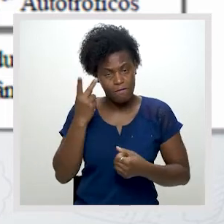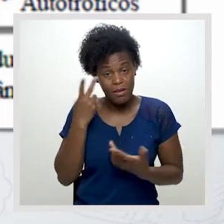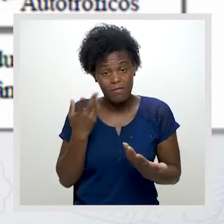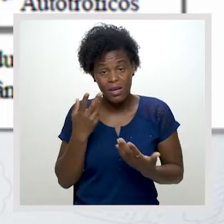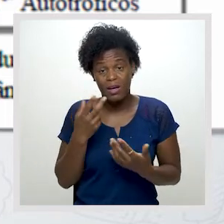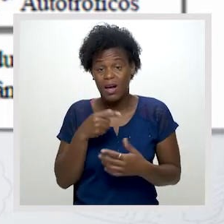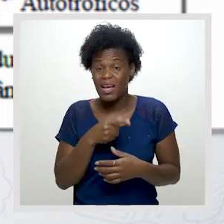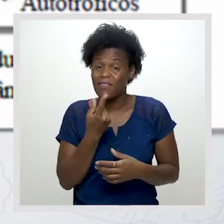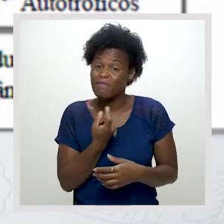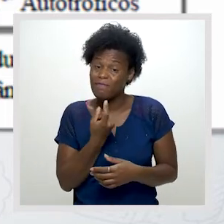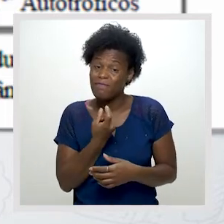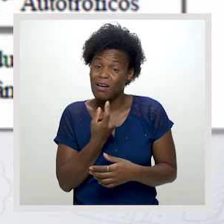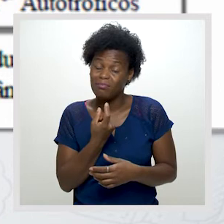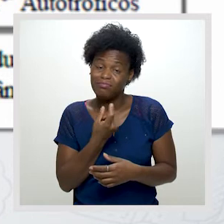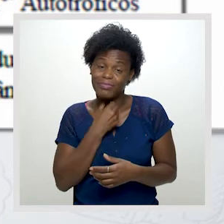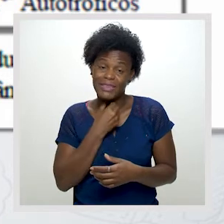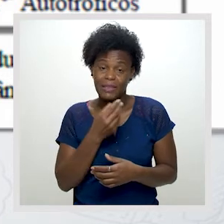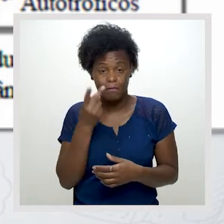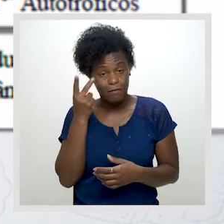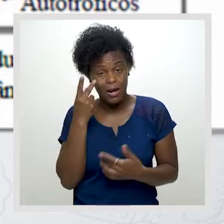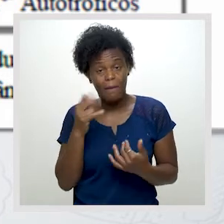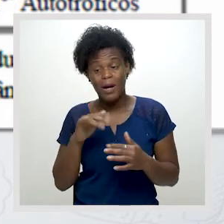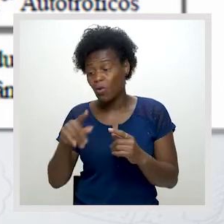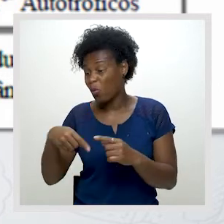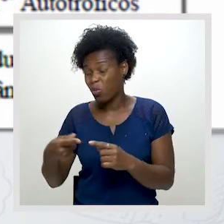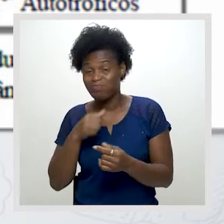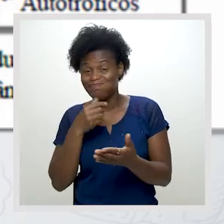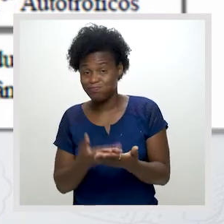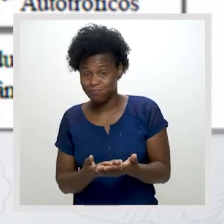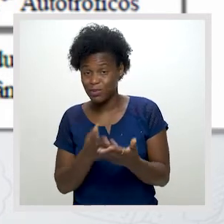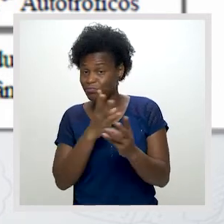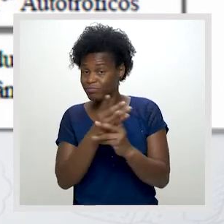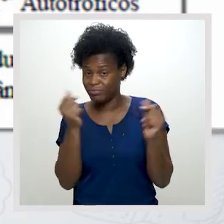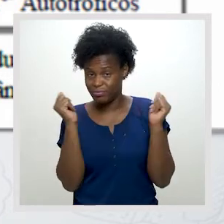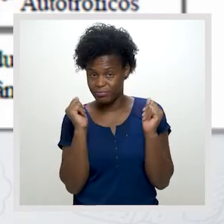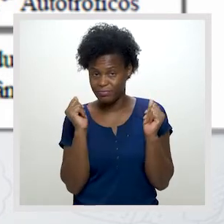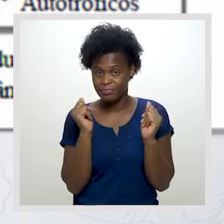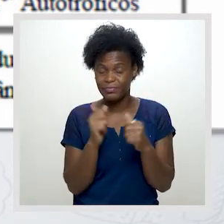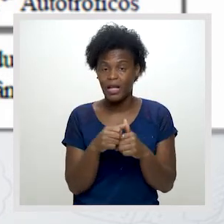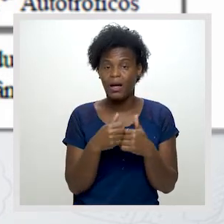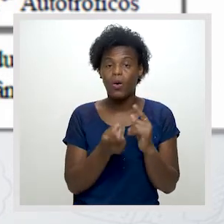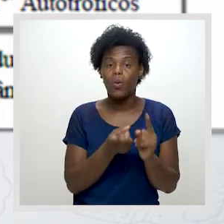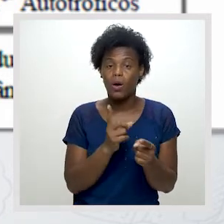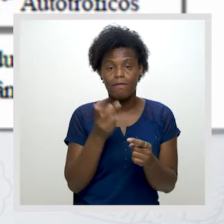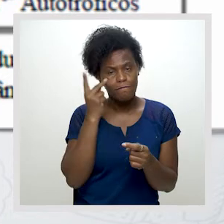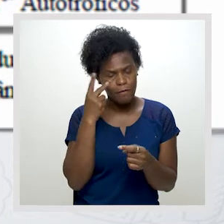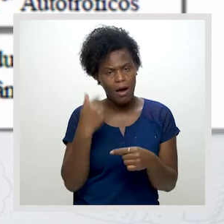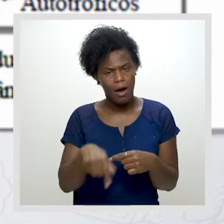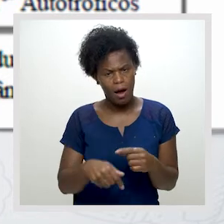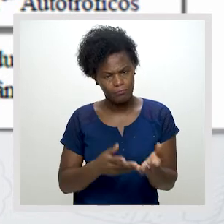a essa escassez, a essa crise, e outros não resistiram, desapareceram. Os que